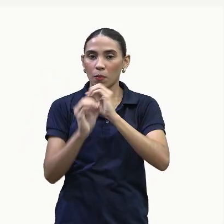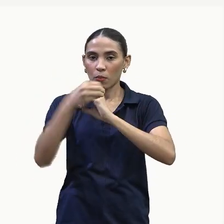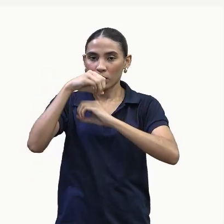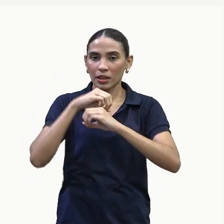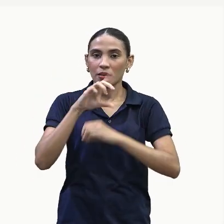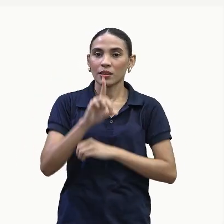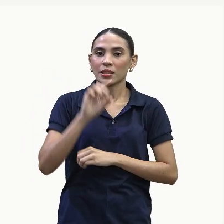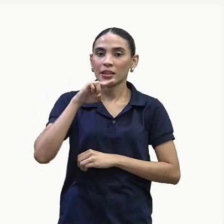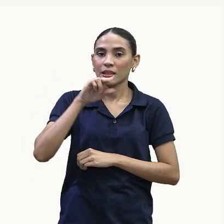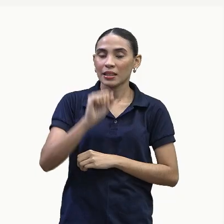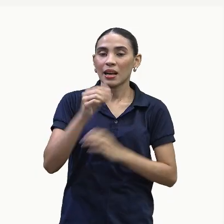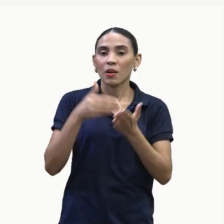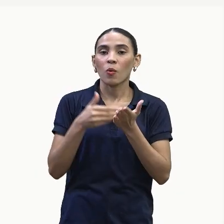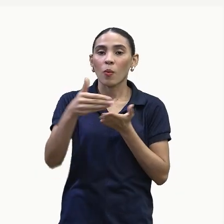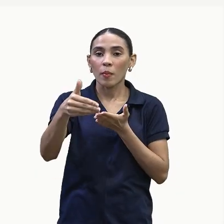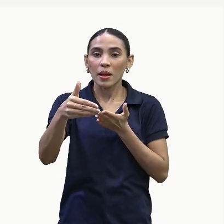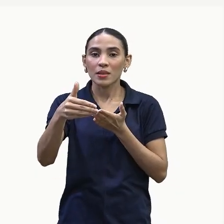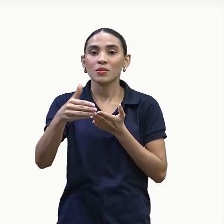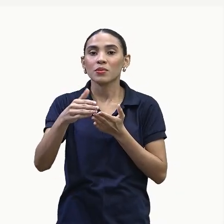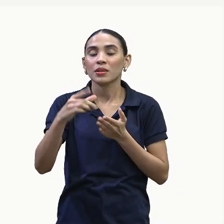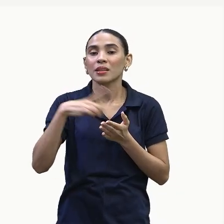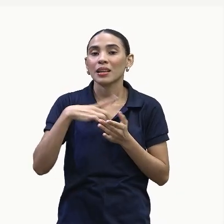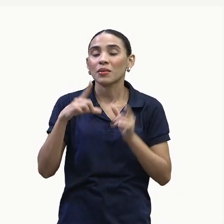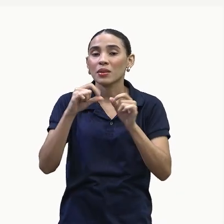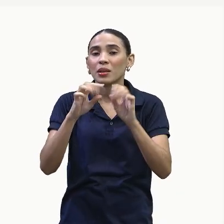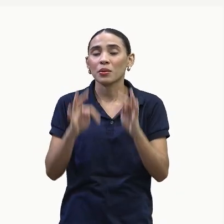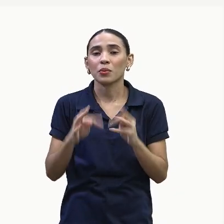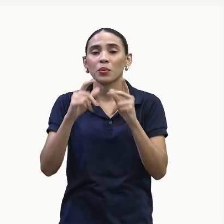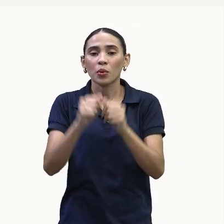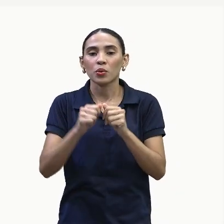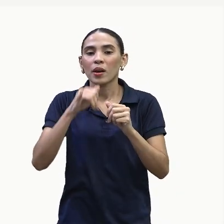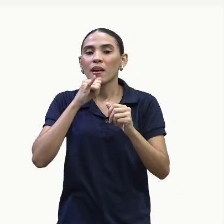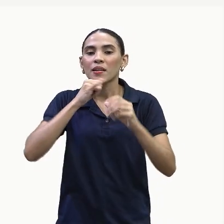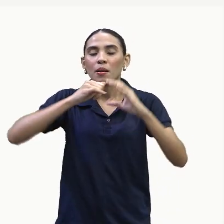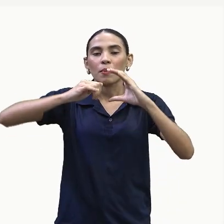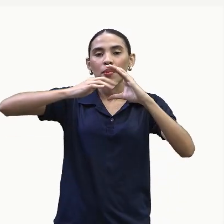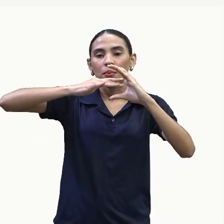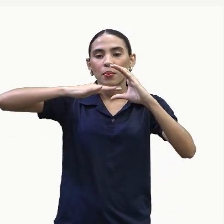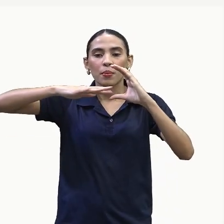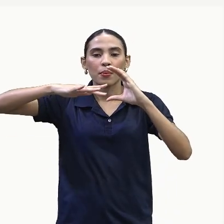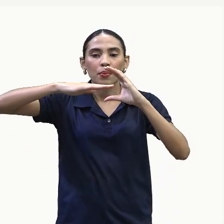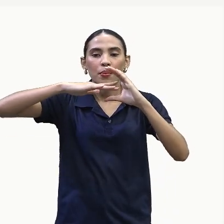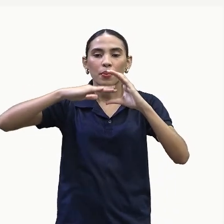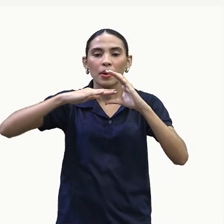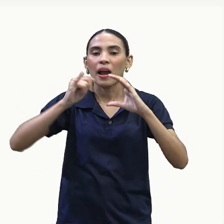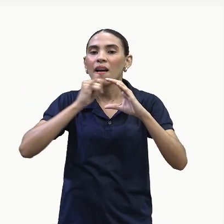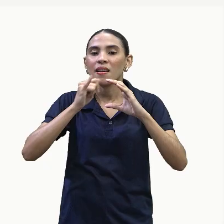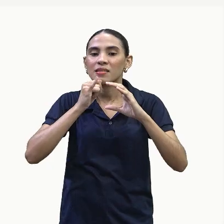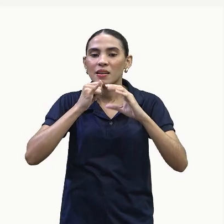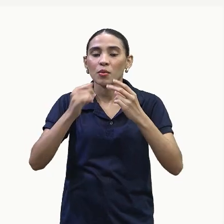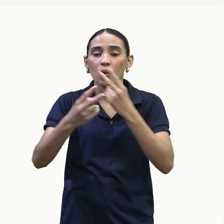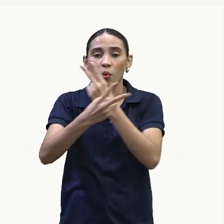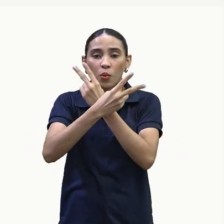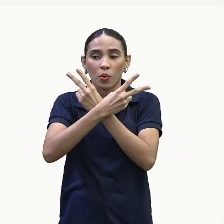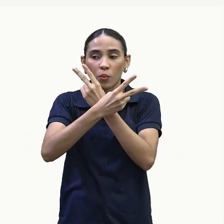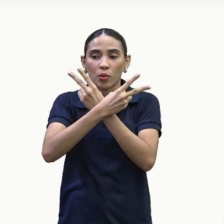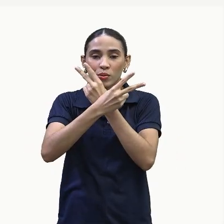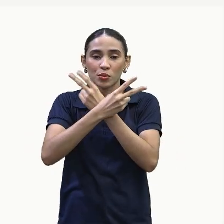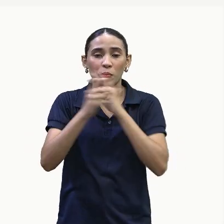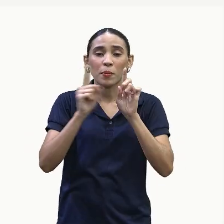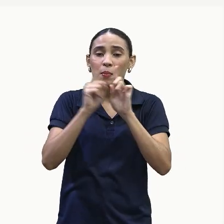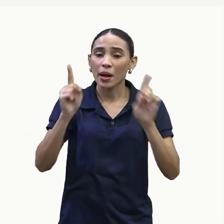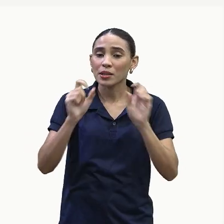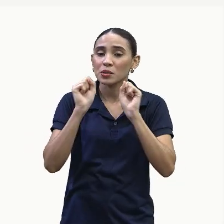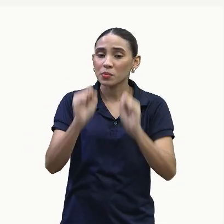DNA, que inicialmente ele está todo condensado, que é o que nós chamamos de cromossomos, mas também ele